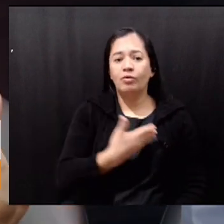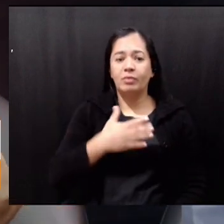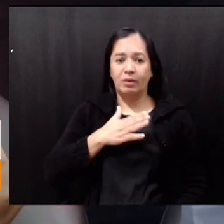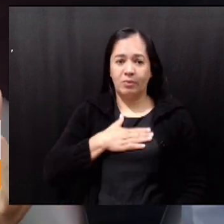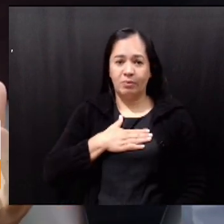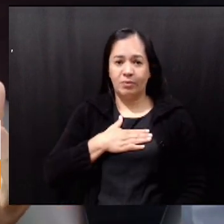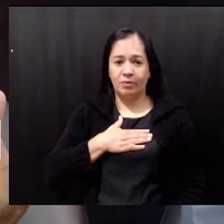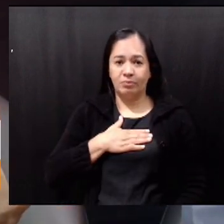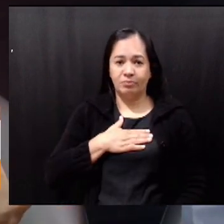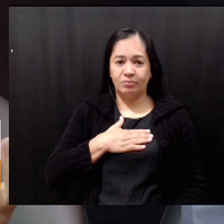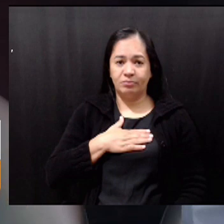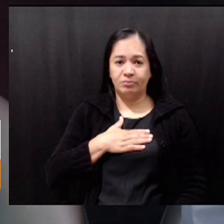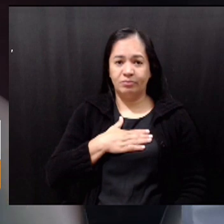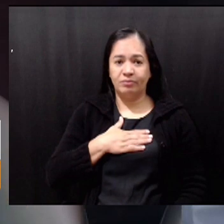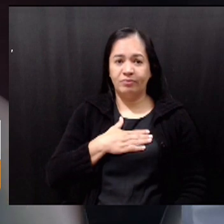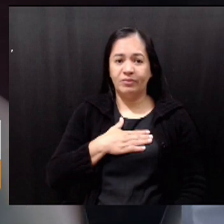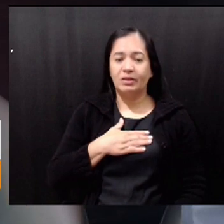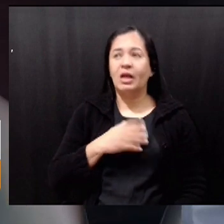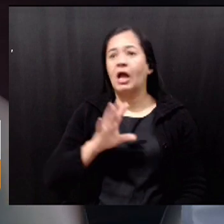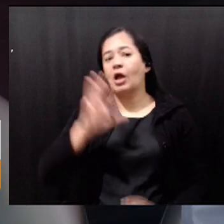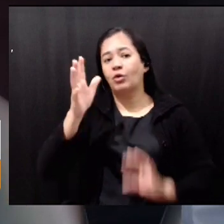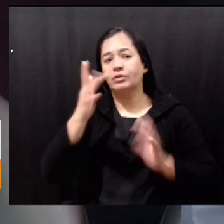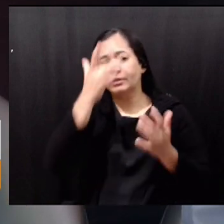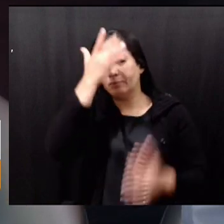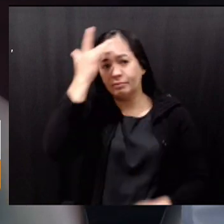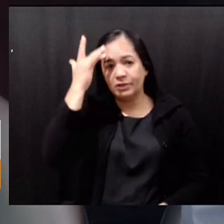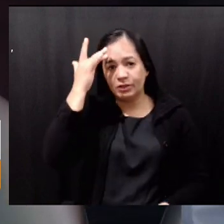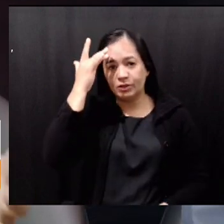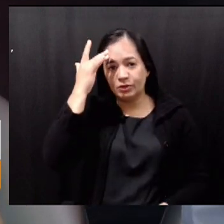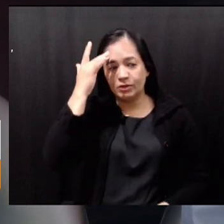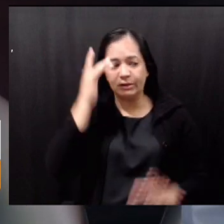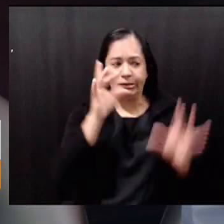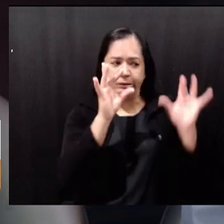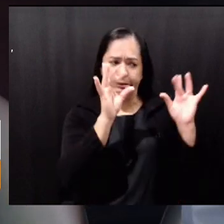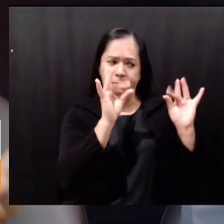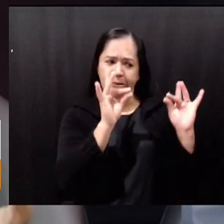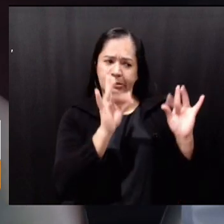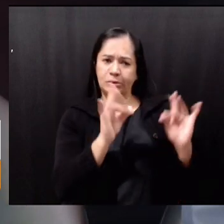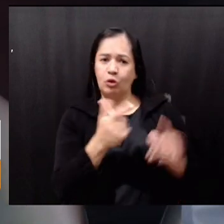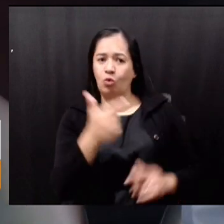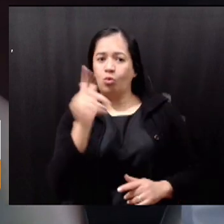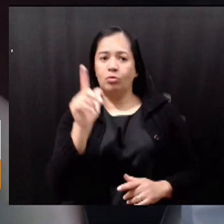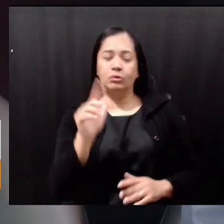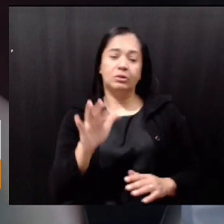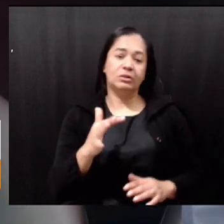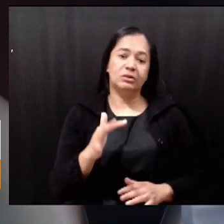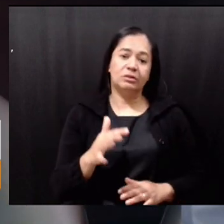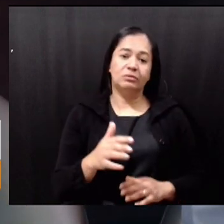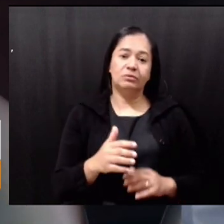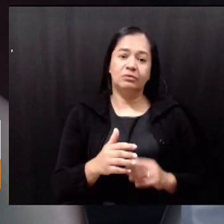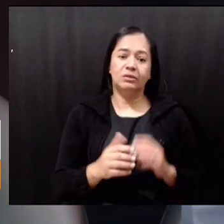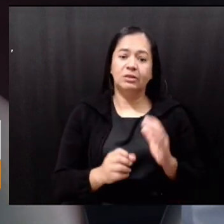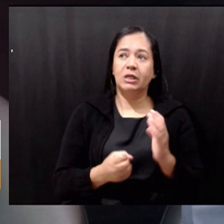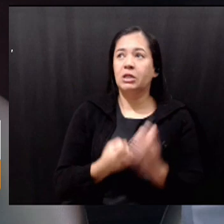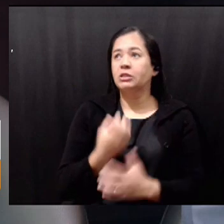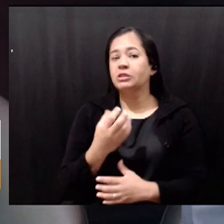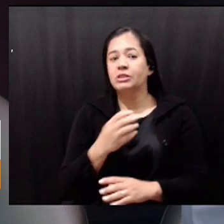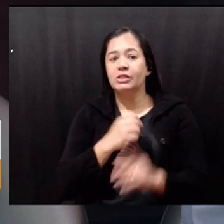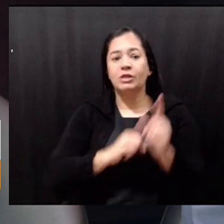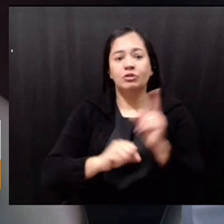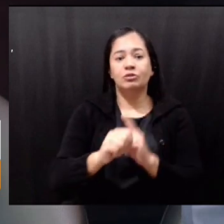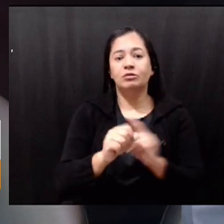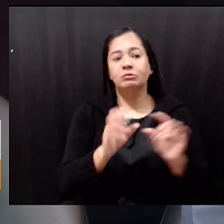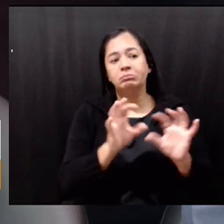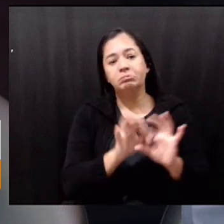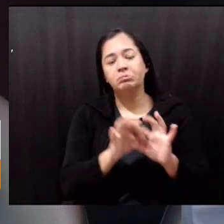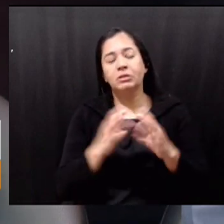né. Há sujeitos que são muito criteriosos, outros, de repente, vão criando associações e conexões